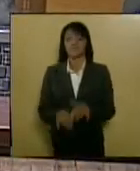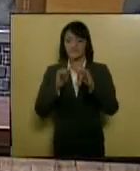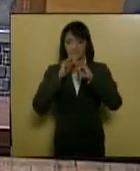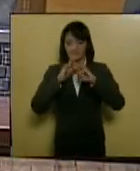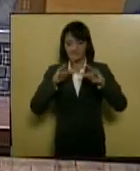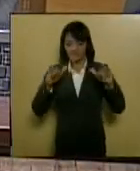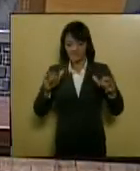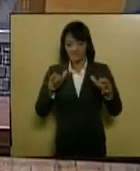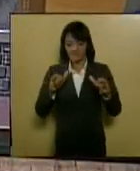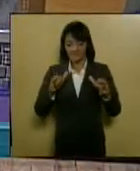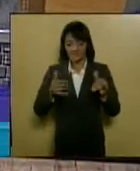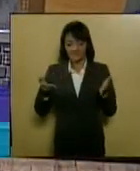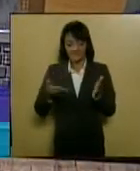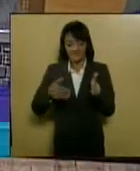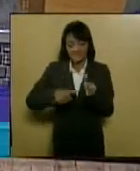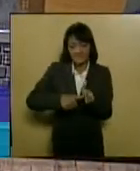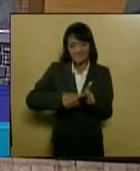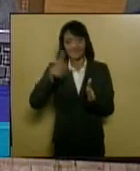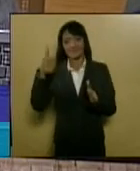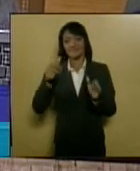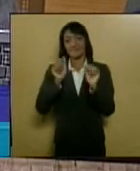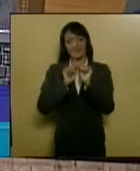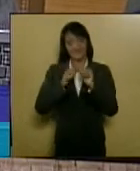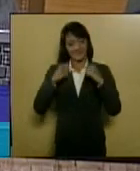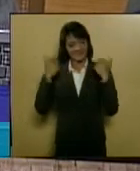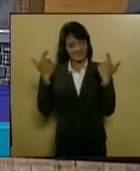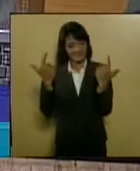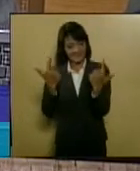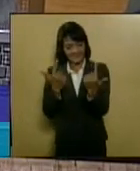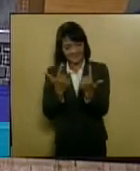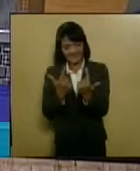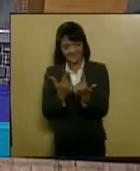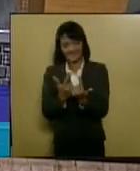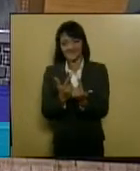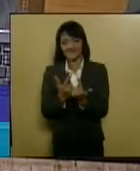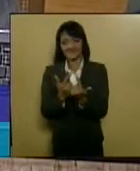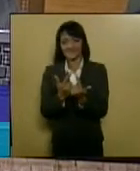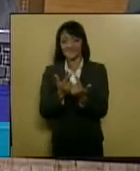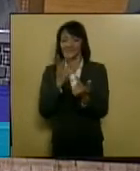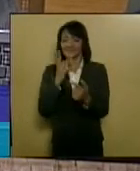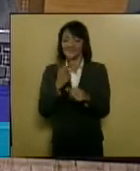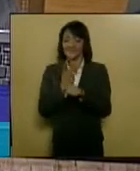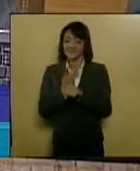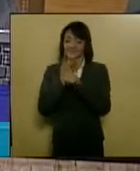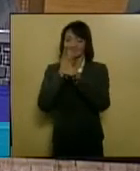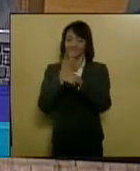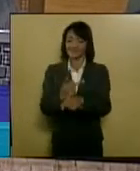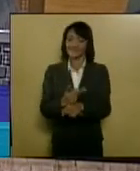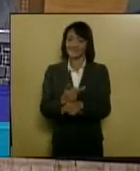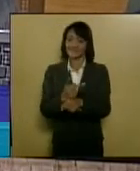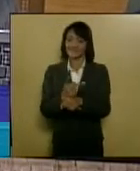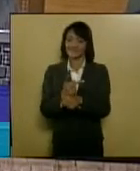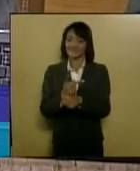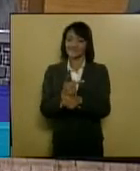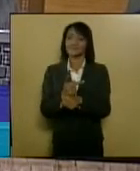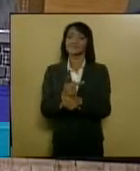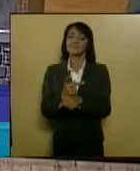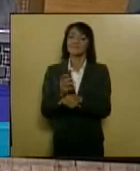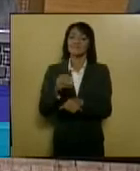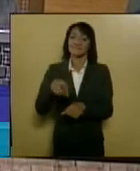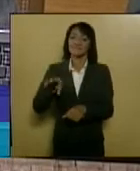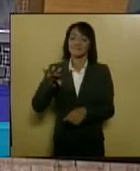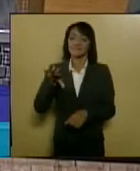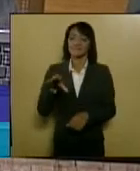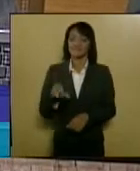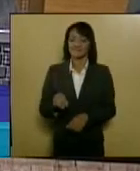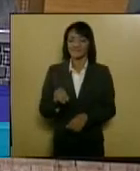Comunicamos que esta é a primeira vez que a Assembleia Legislativa otorga a uma instituição a medalha de honra de mérito parlamentar. Por este